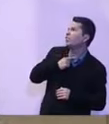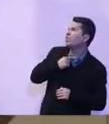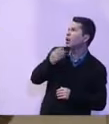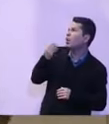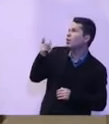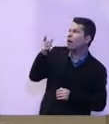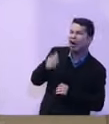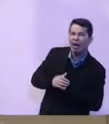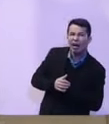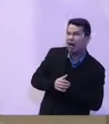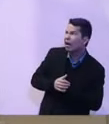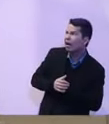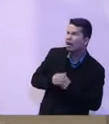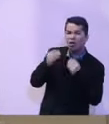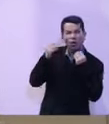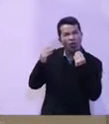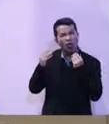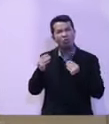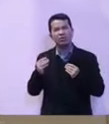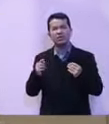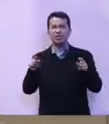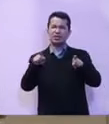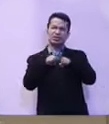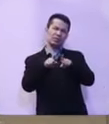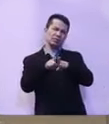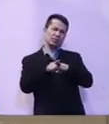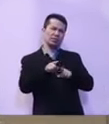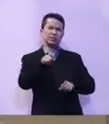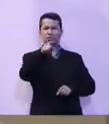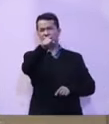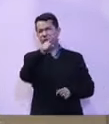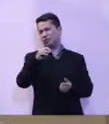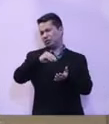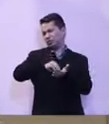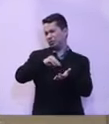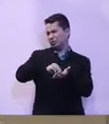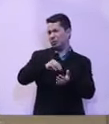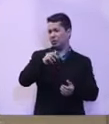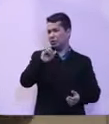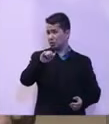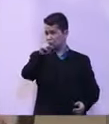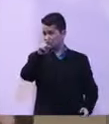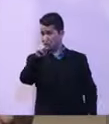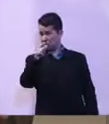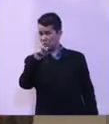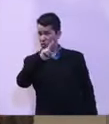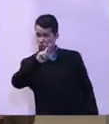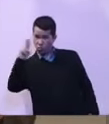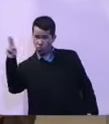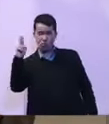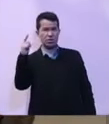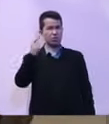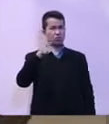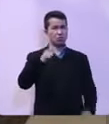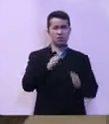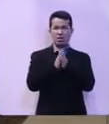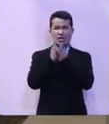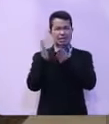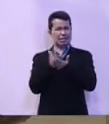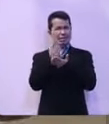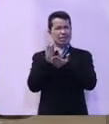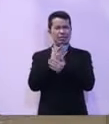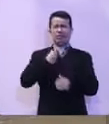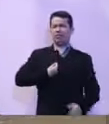atos, se o seu nome não está escrito no livro da vida, você vai receber o que você merece. E